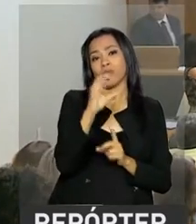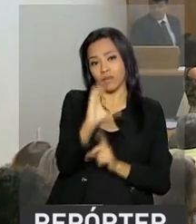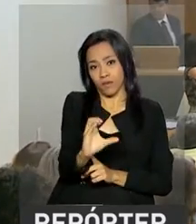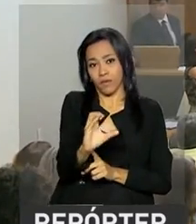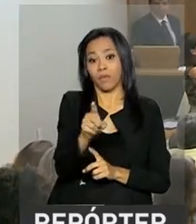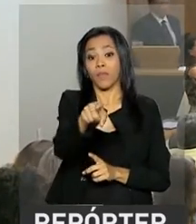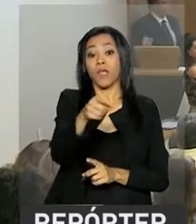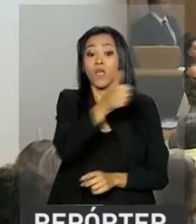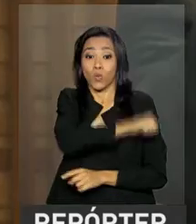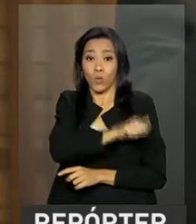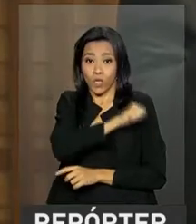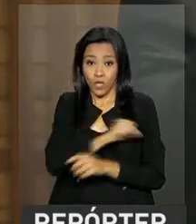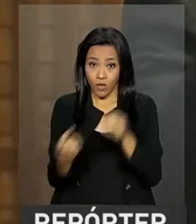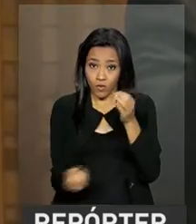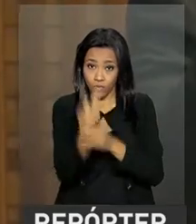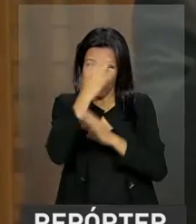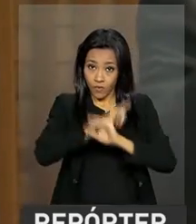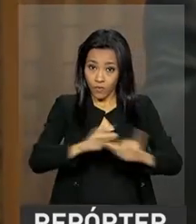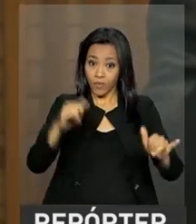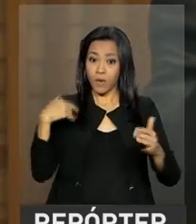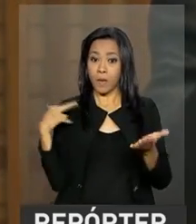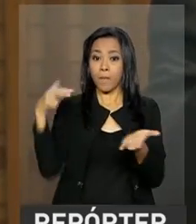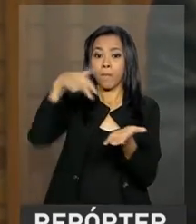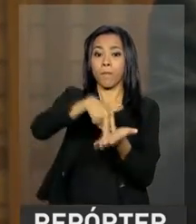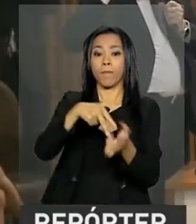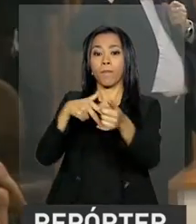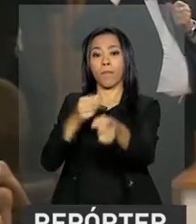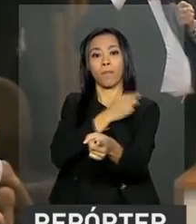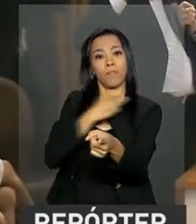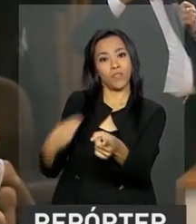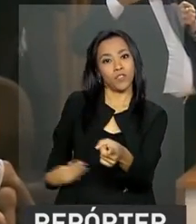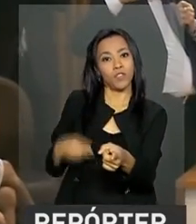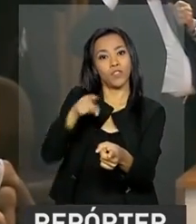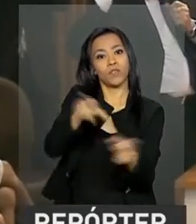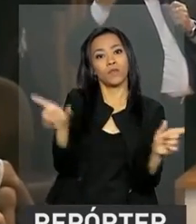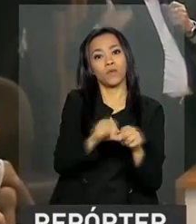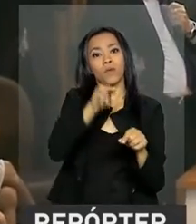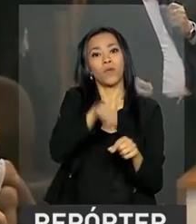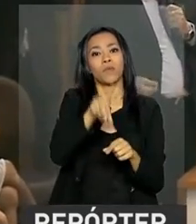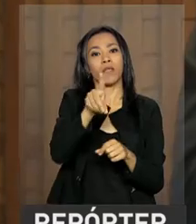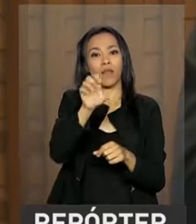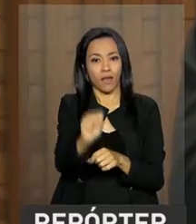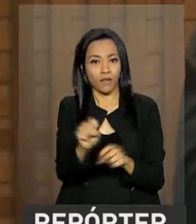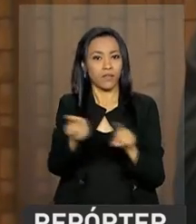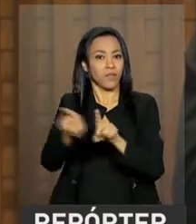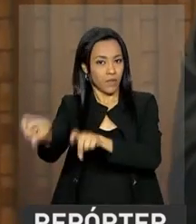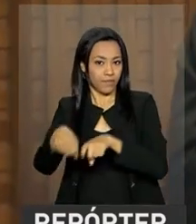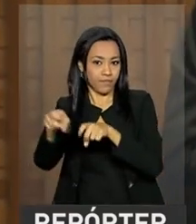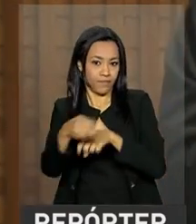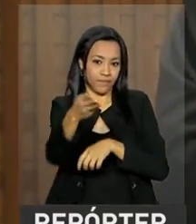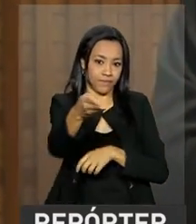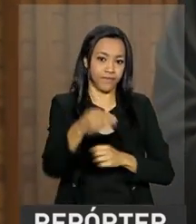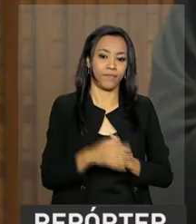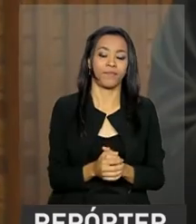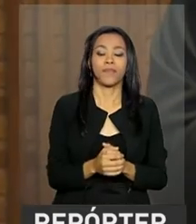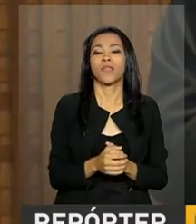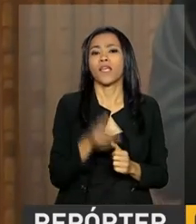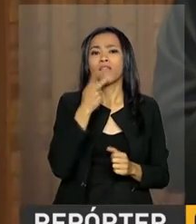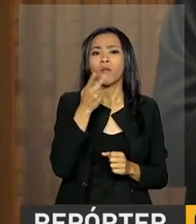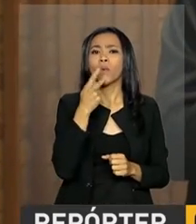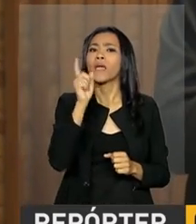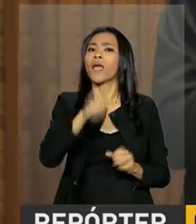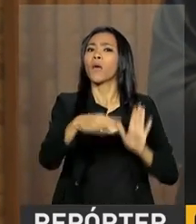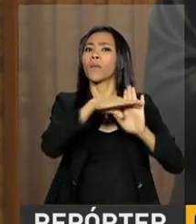o lançamento do programa contou com a participação do ministro do Desenvolvimento Social e Agrário. É um programa que não terá